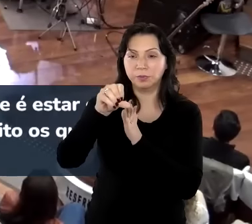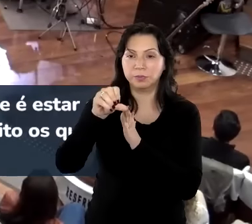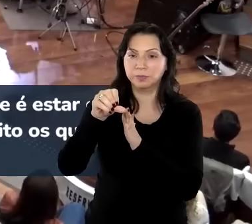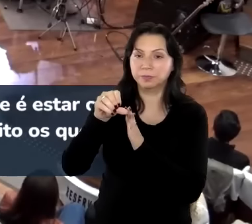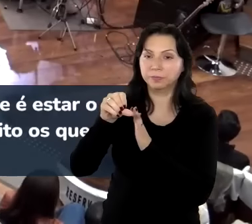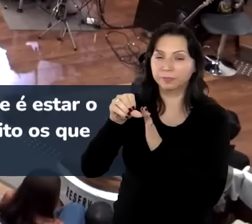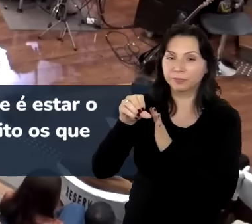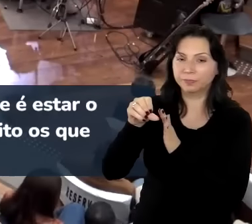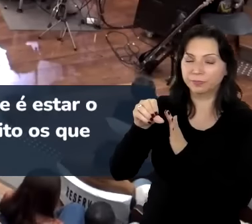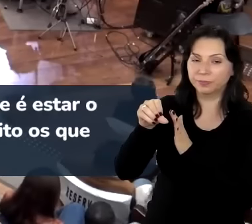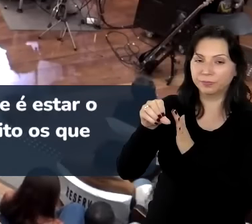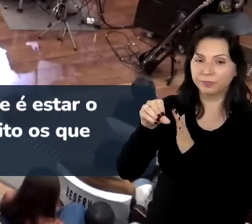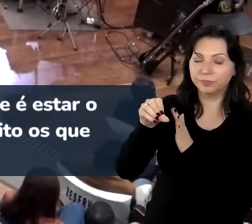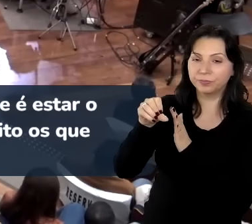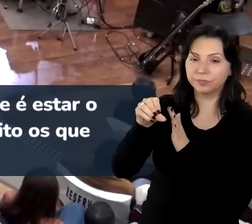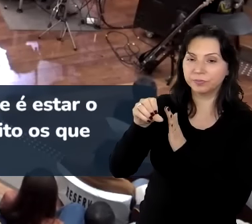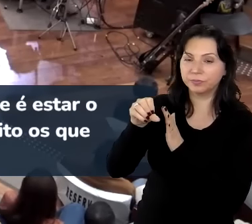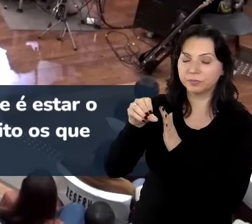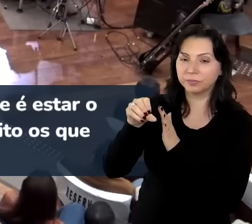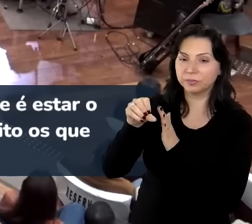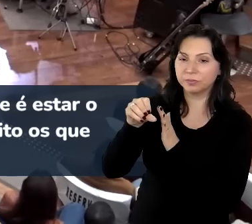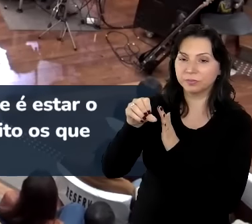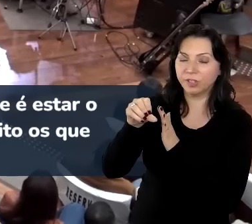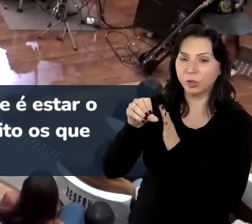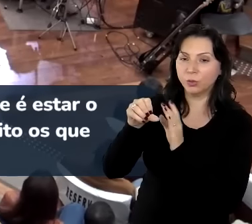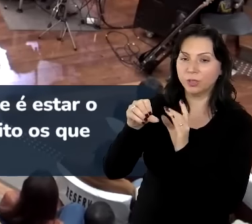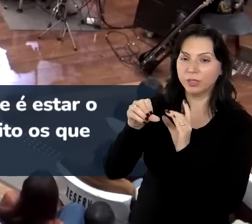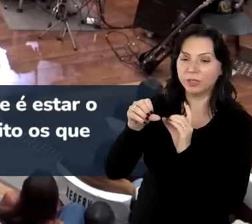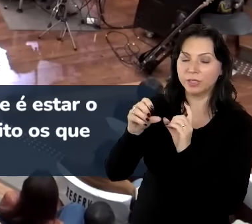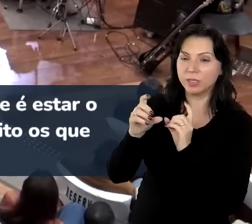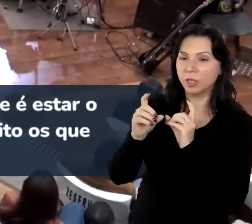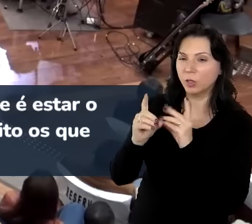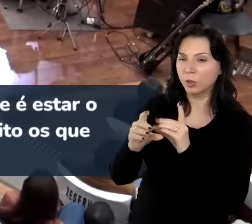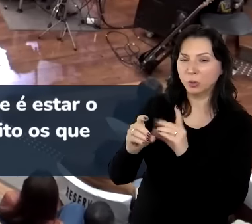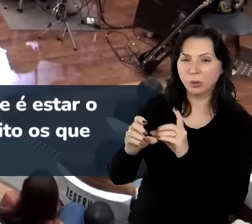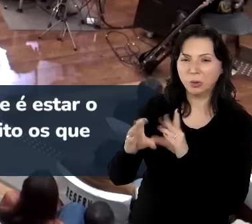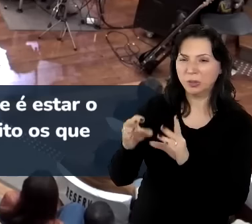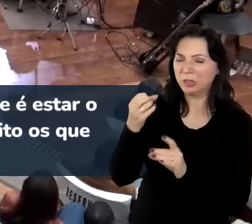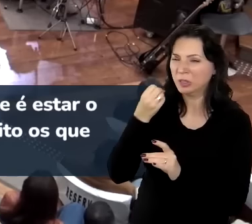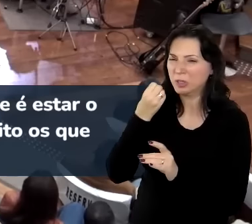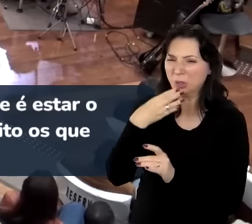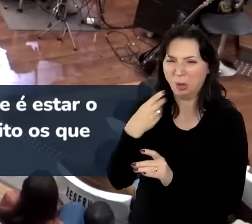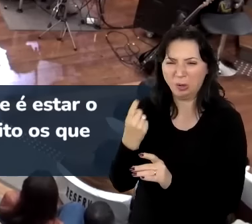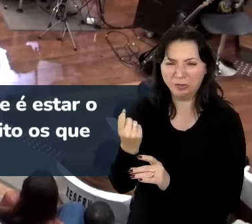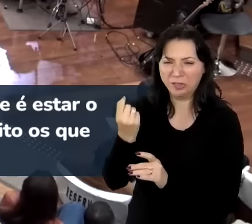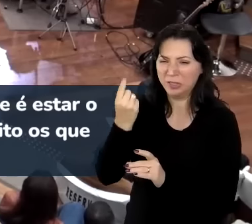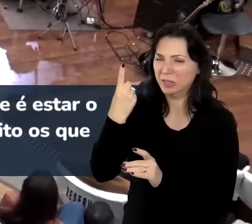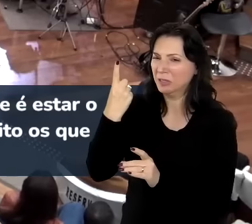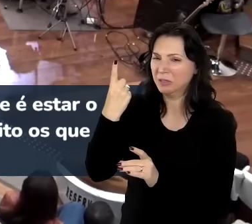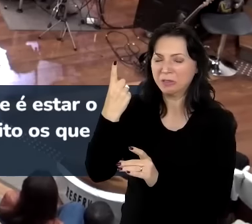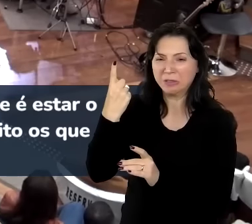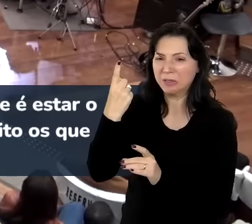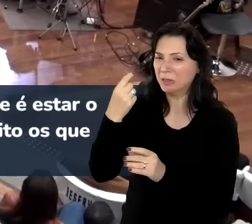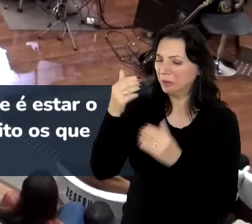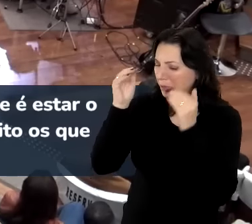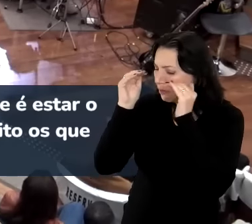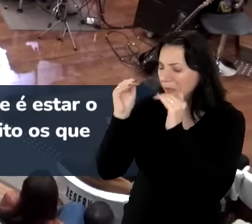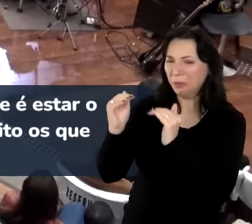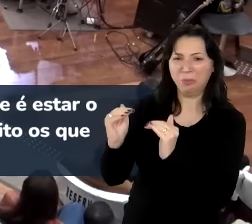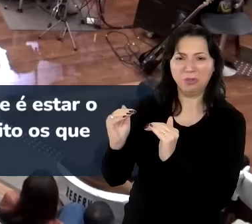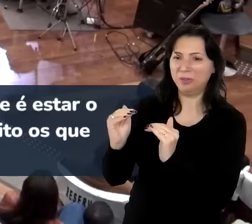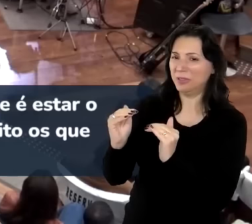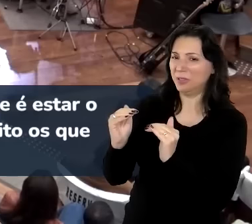Não os desejo envolver por doutrinas várias e estranhas, porquanto o que vale é estar o coração confirmado com